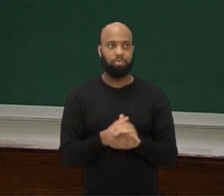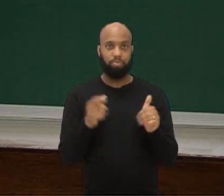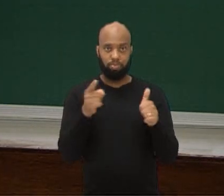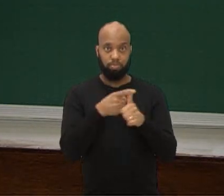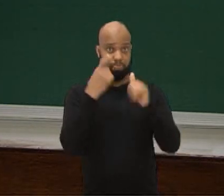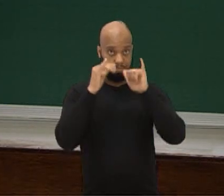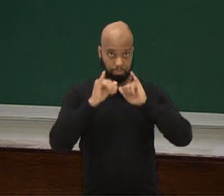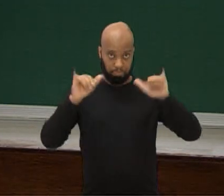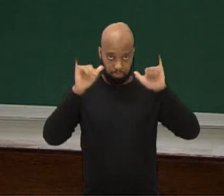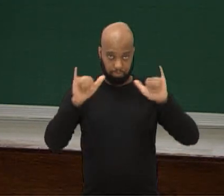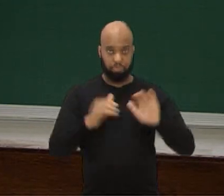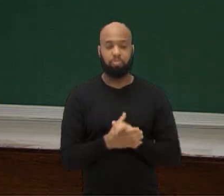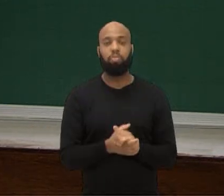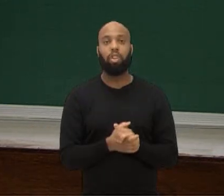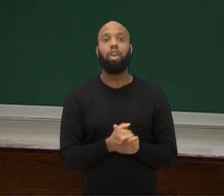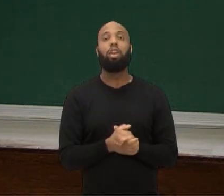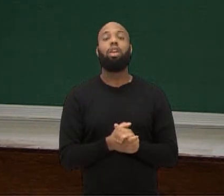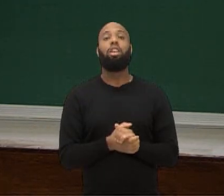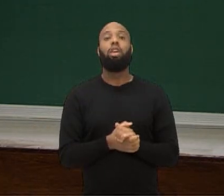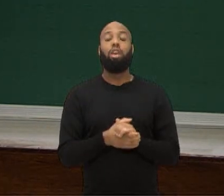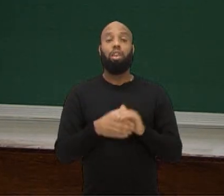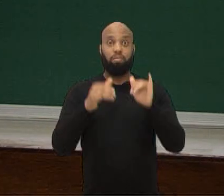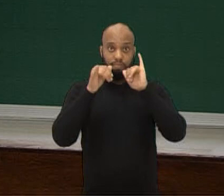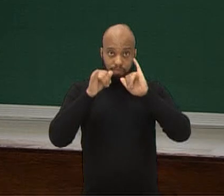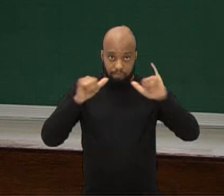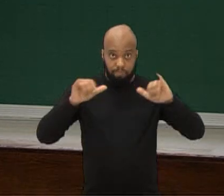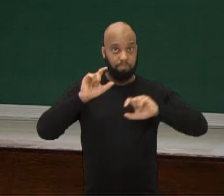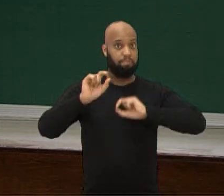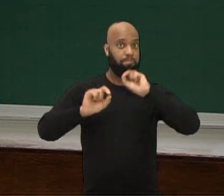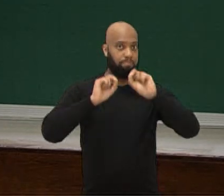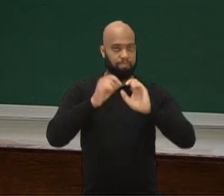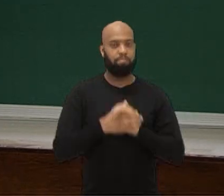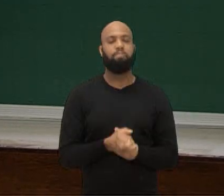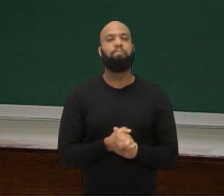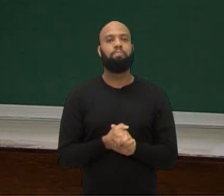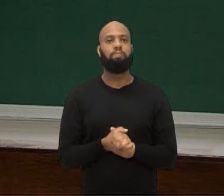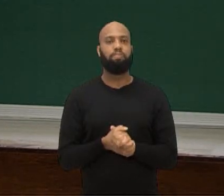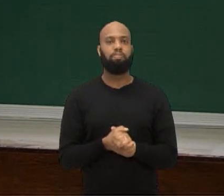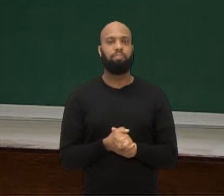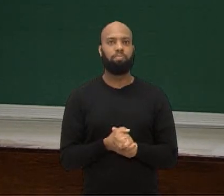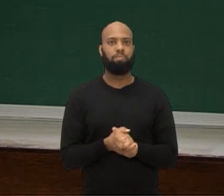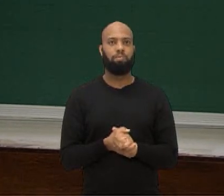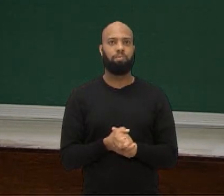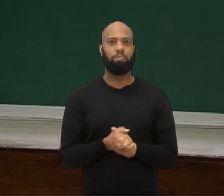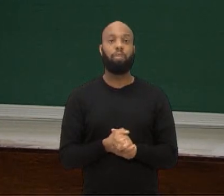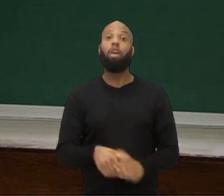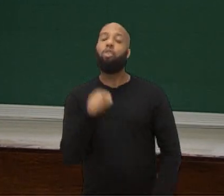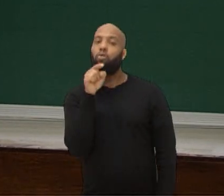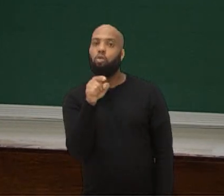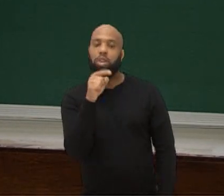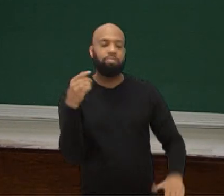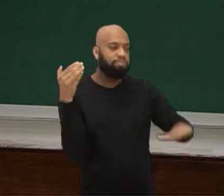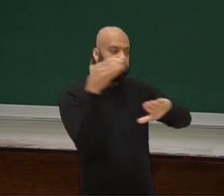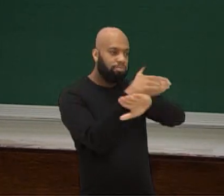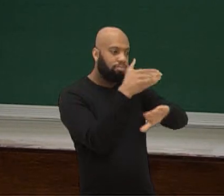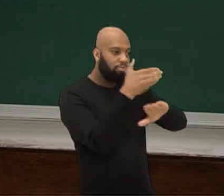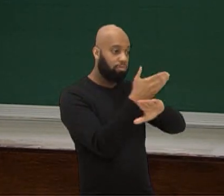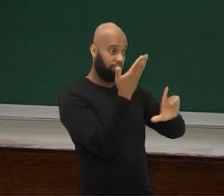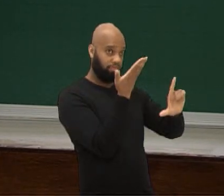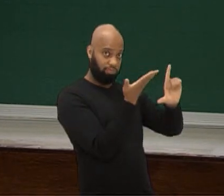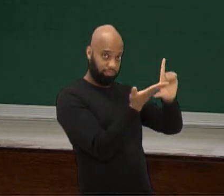primeiro deles? Então, o que eu quero relembrar com vocês? Que assim, você que está acessando as aulas